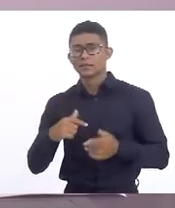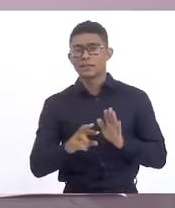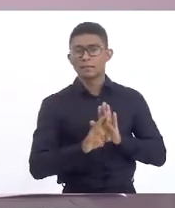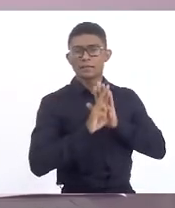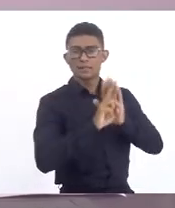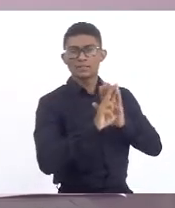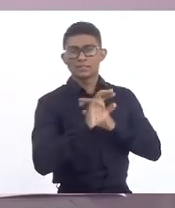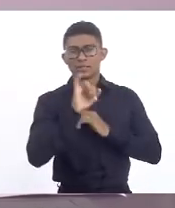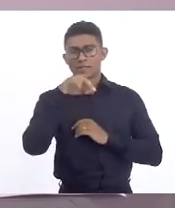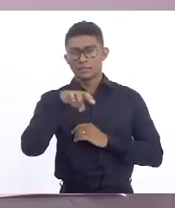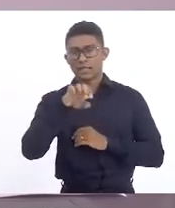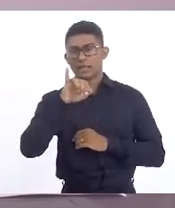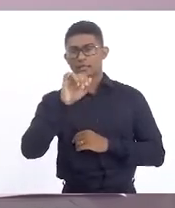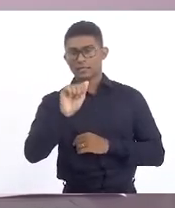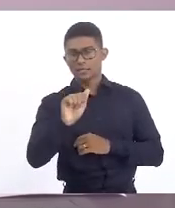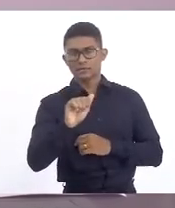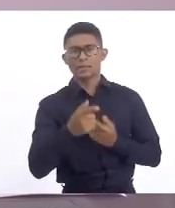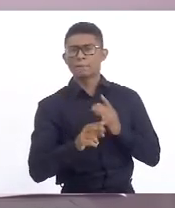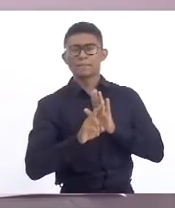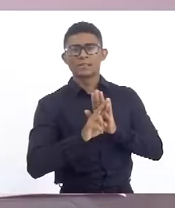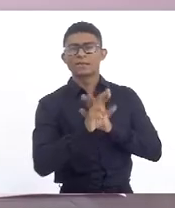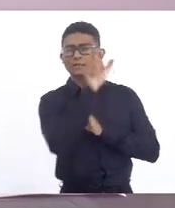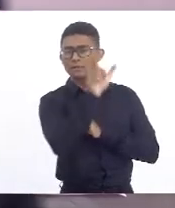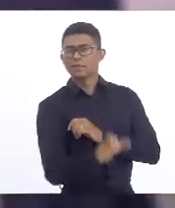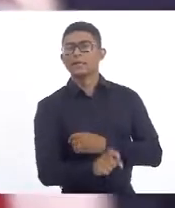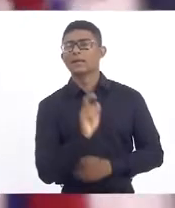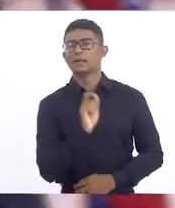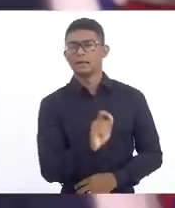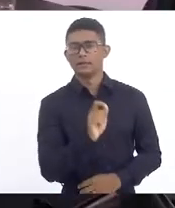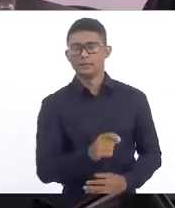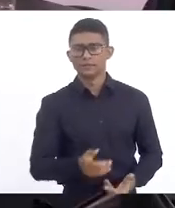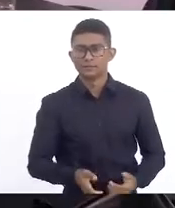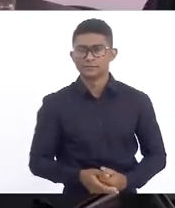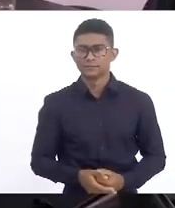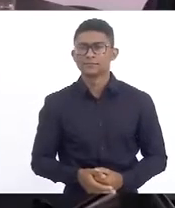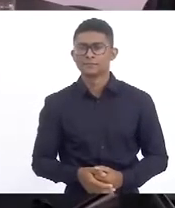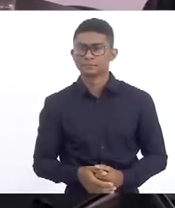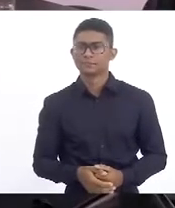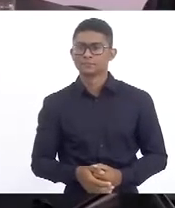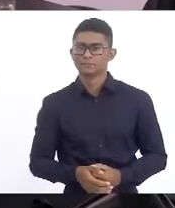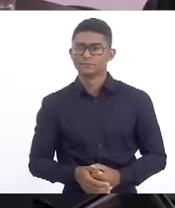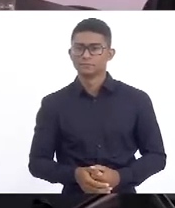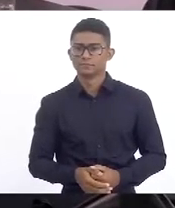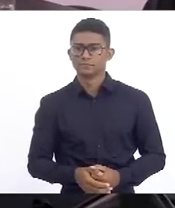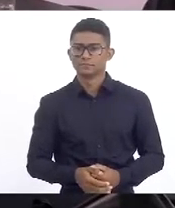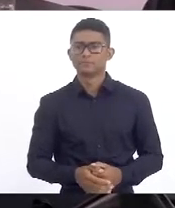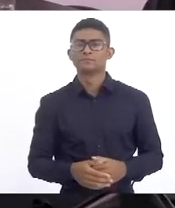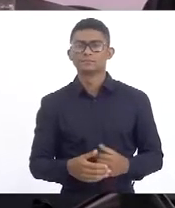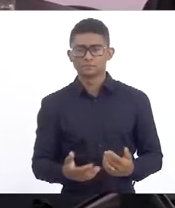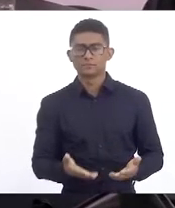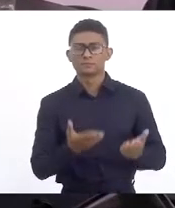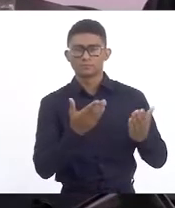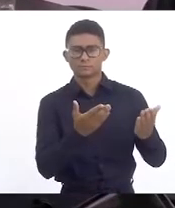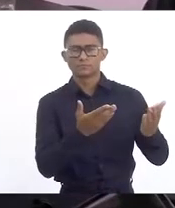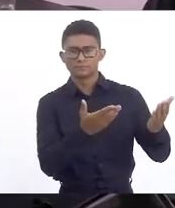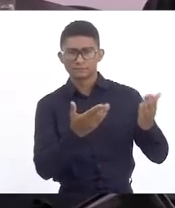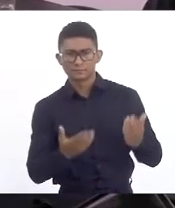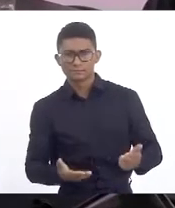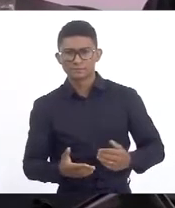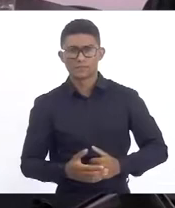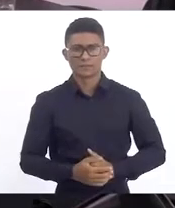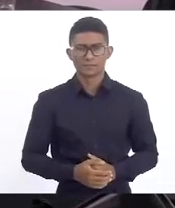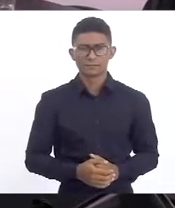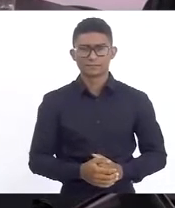INEA. Quem é o representante do INEA, por gentileza? Então, gostaria de passar o microfone, por gentileza.